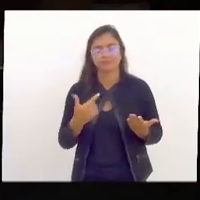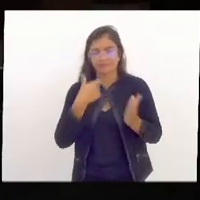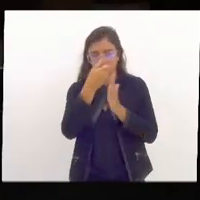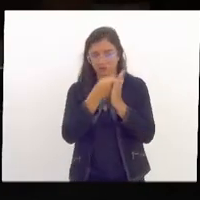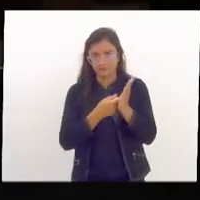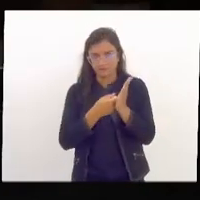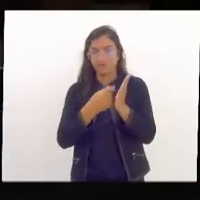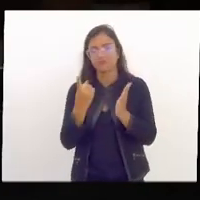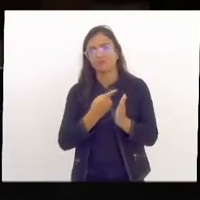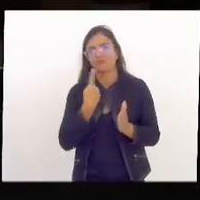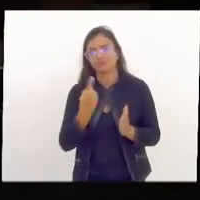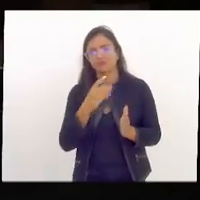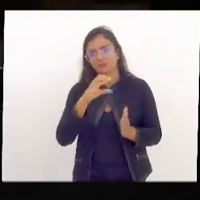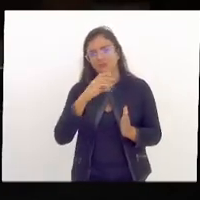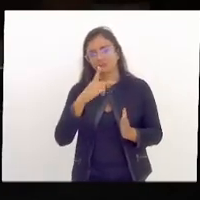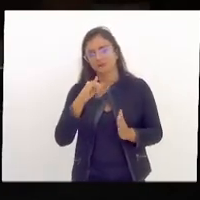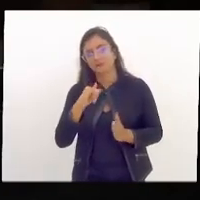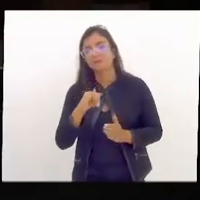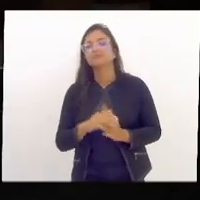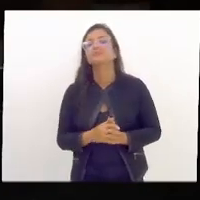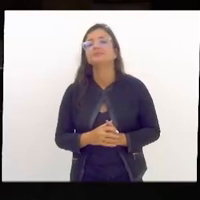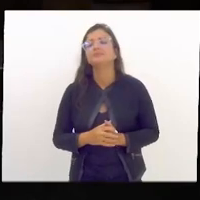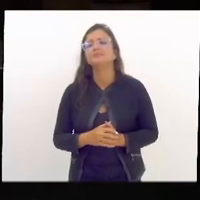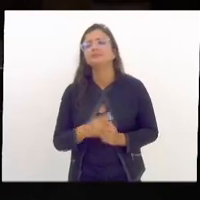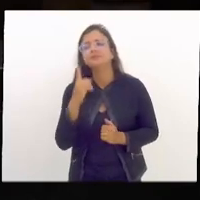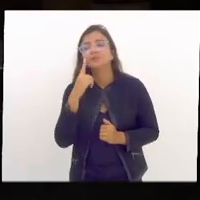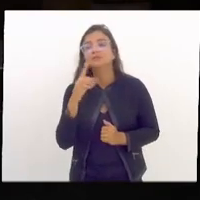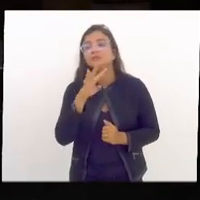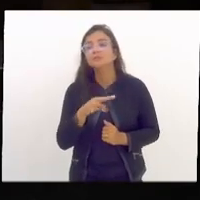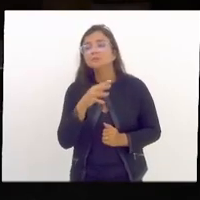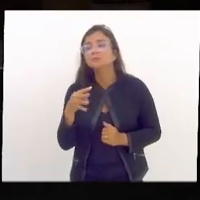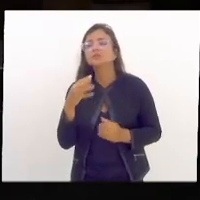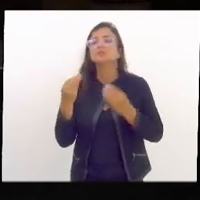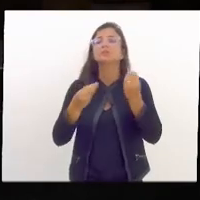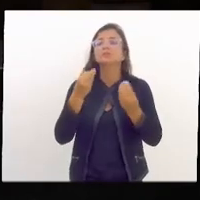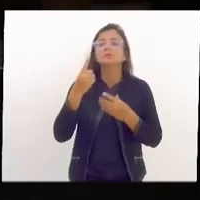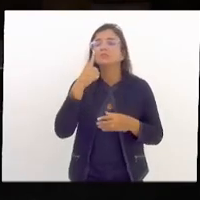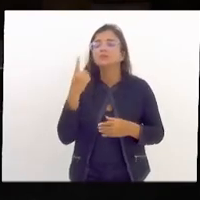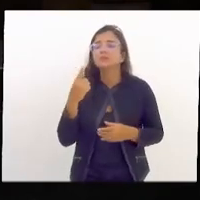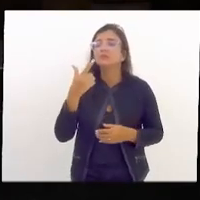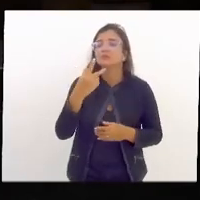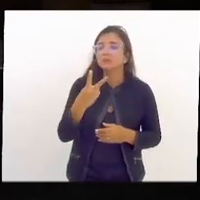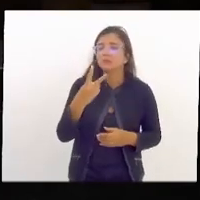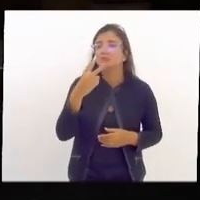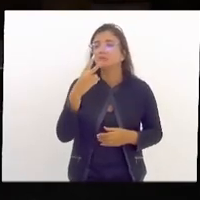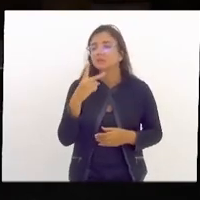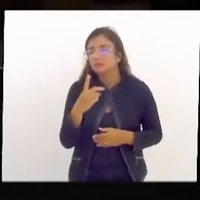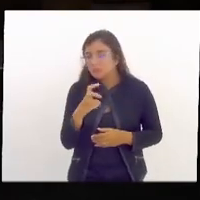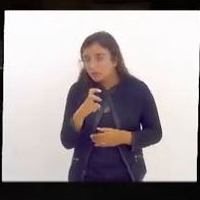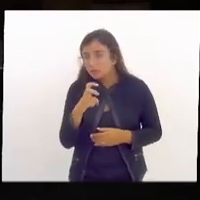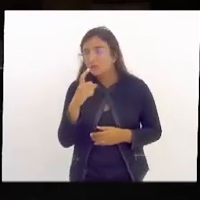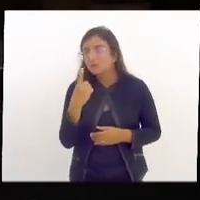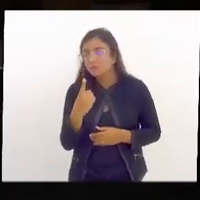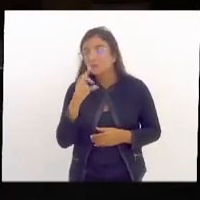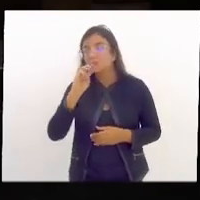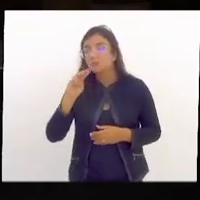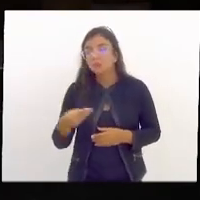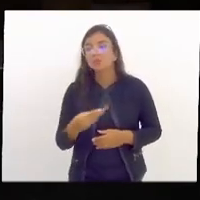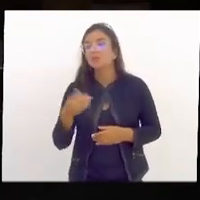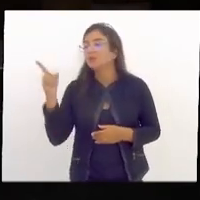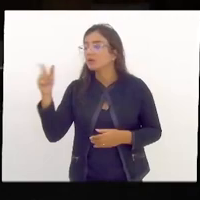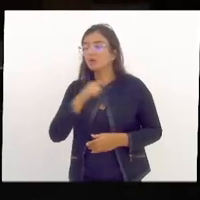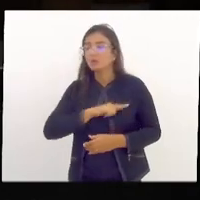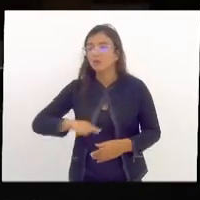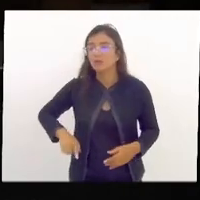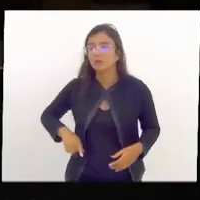CPI, deputado Valdec, o cronograma físico-financeiro de investimento de 251 milhões repassado ao governo do Estado do Rio de Janeiro